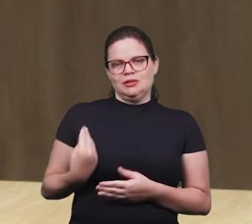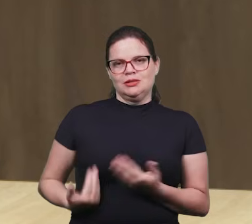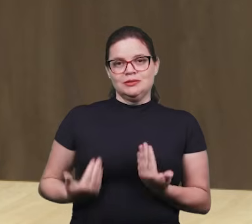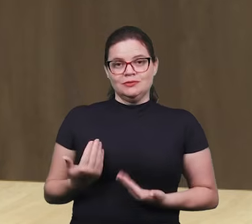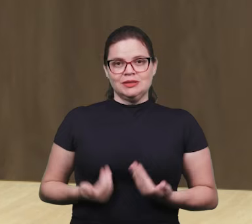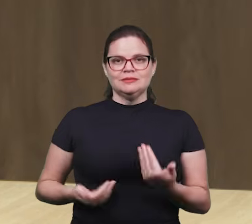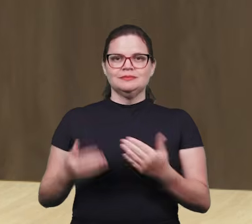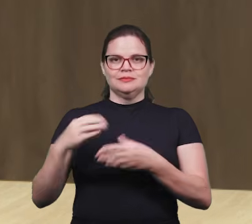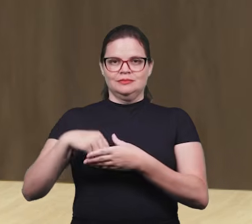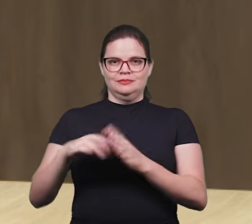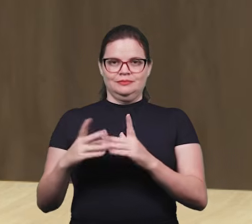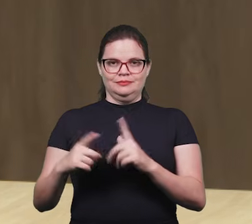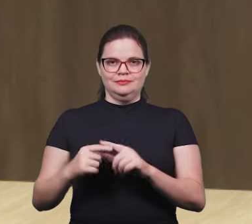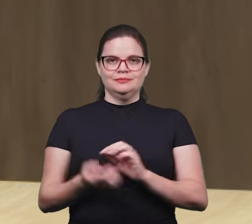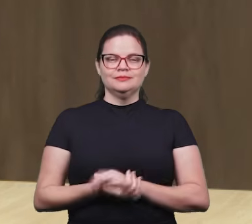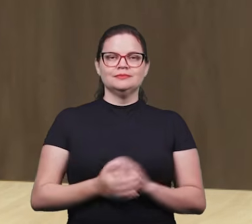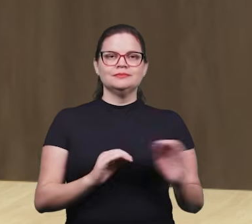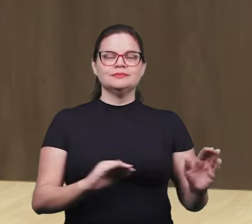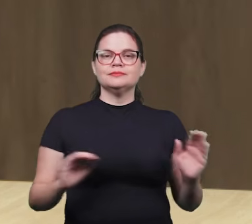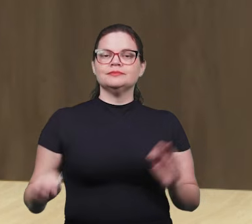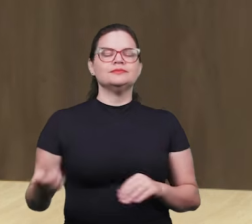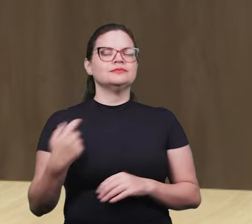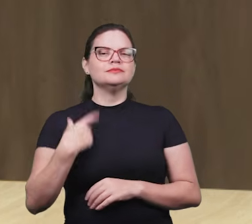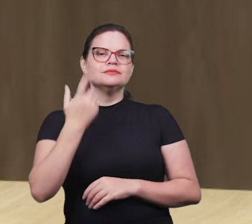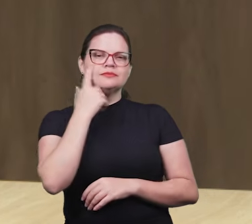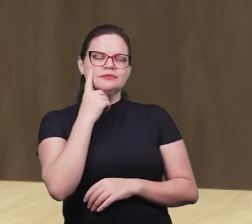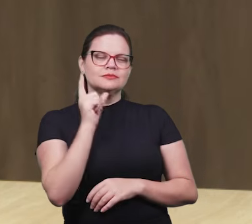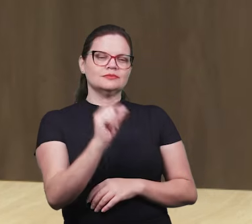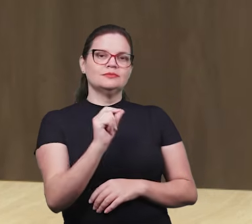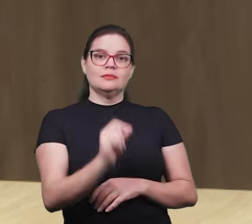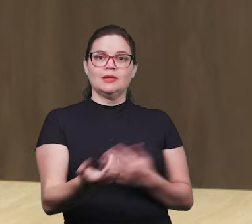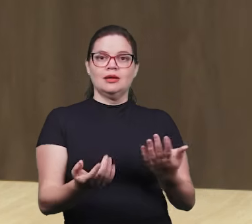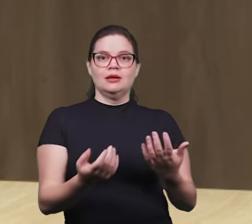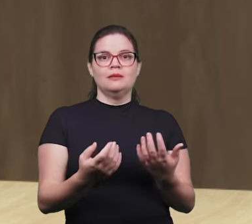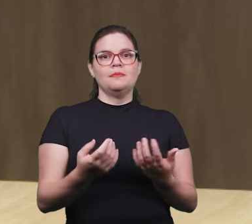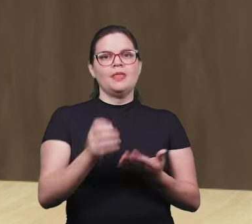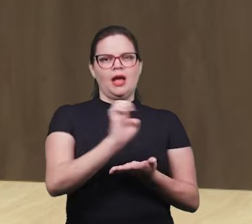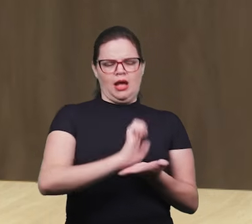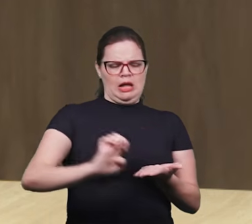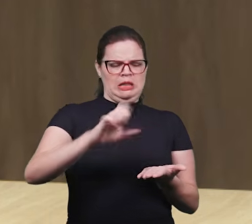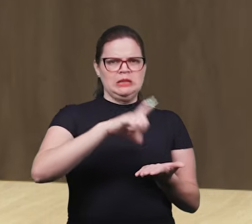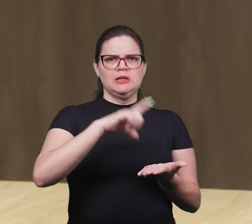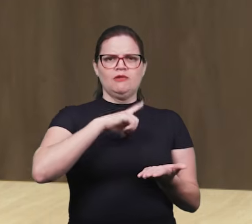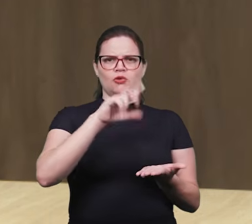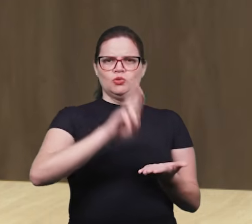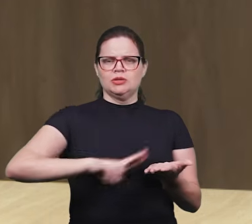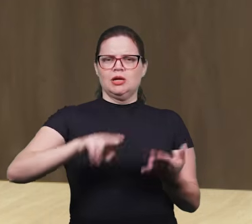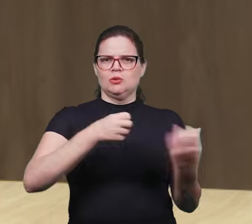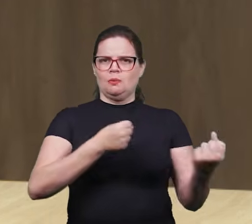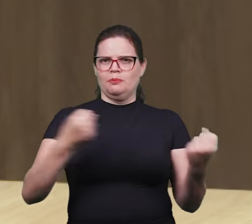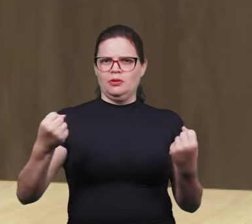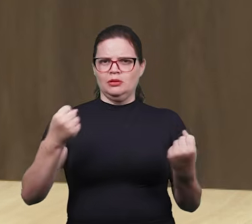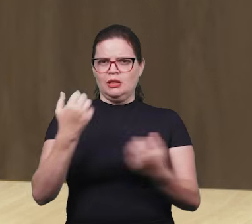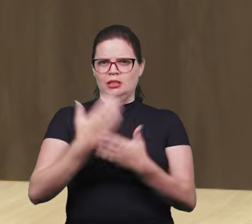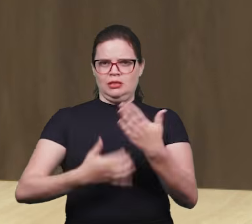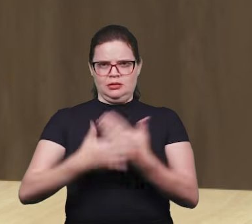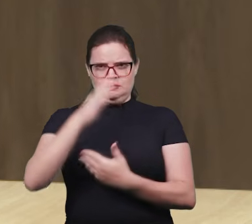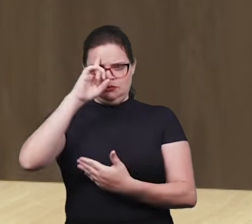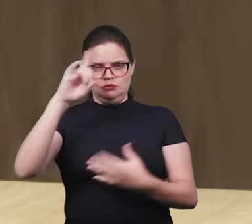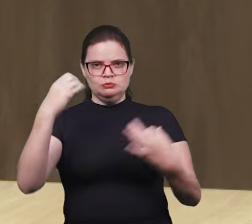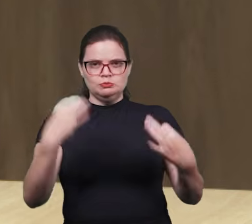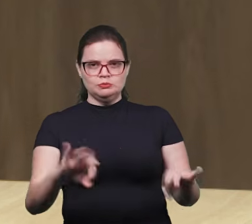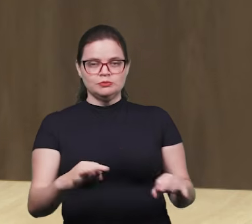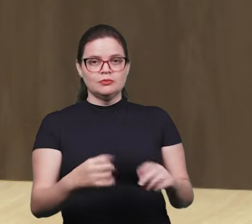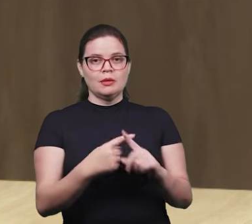Luiz, nós vemos que Elias foi um profeta usado com muito poder nas mãos de Deus. E agora